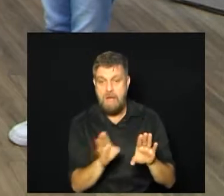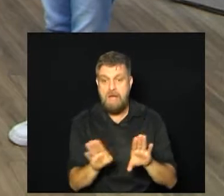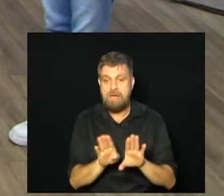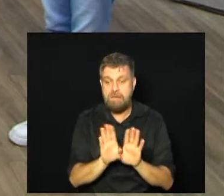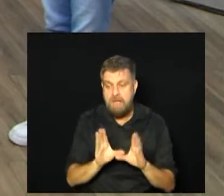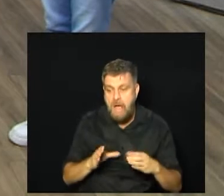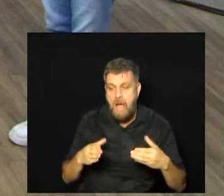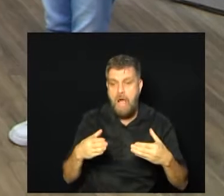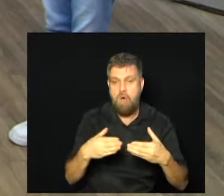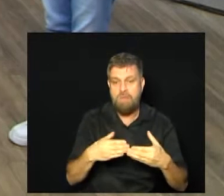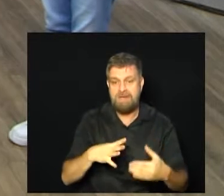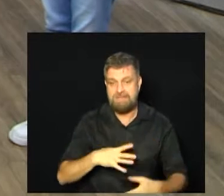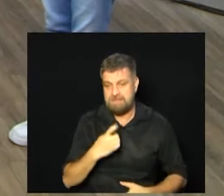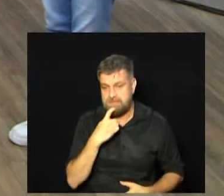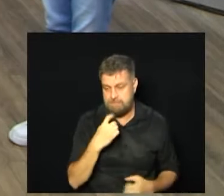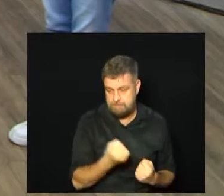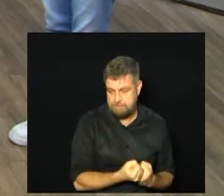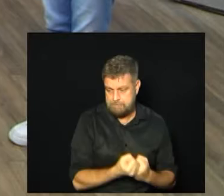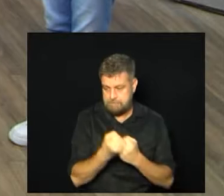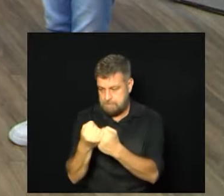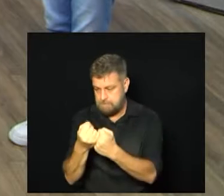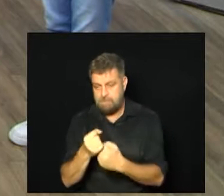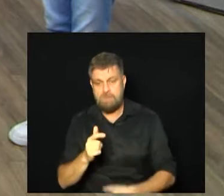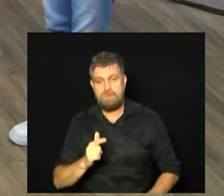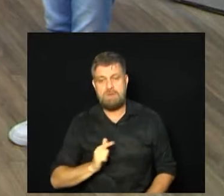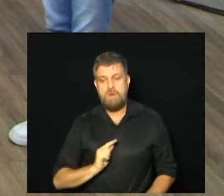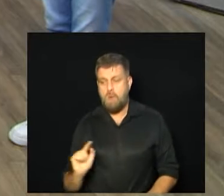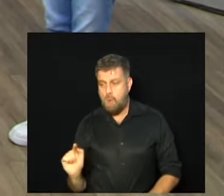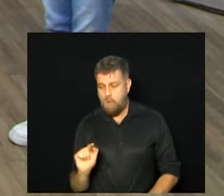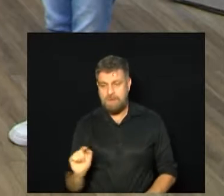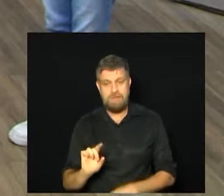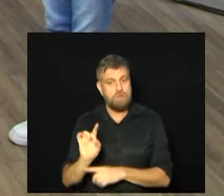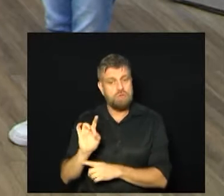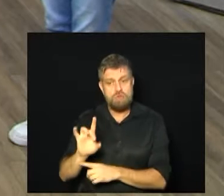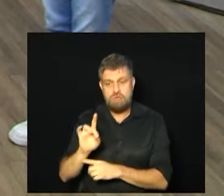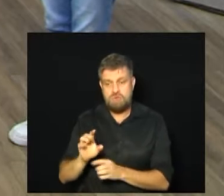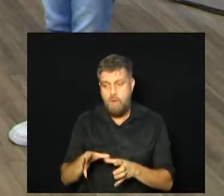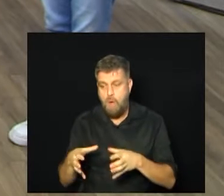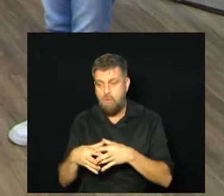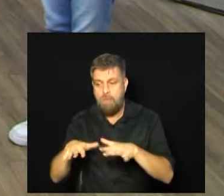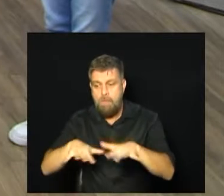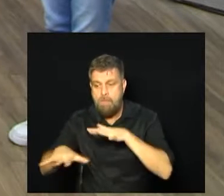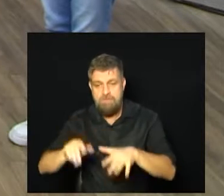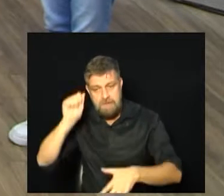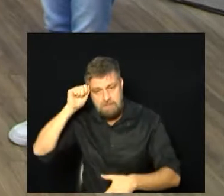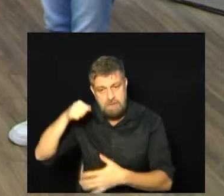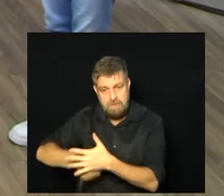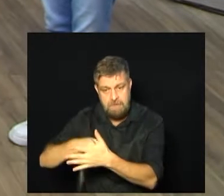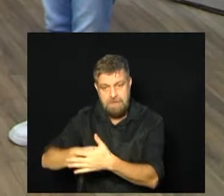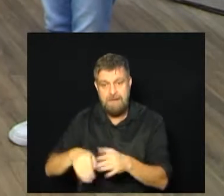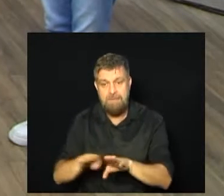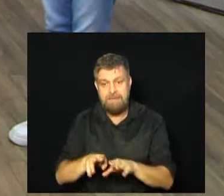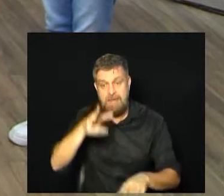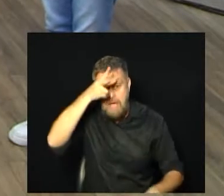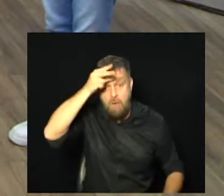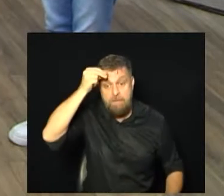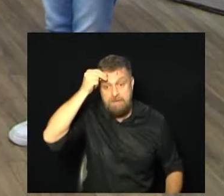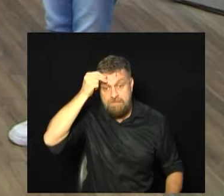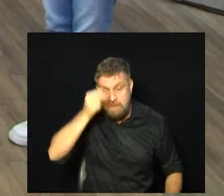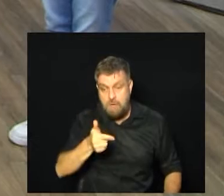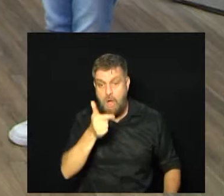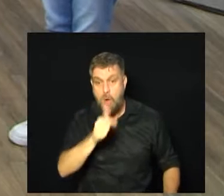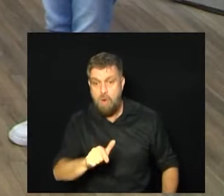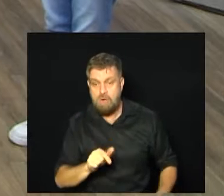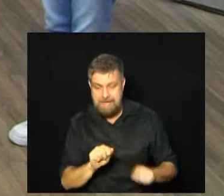da comunidade de Campinas. A gente teve aí não só pessoas do movimento negro, mas o prefeito e outras autoridades, a